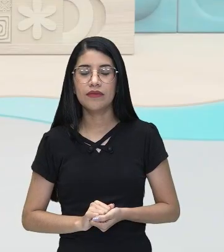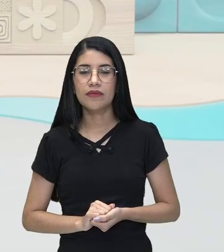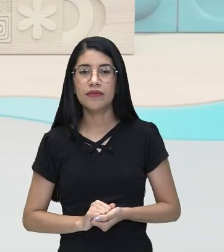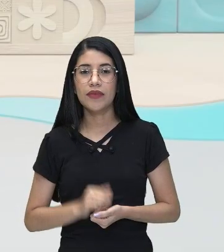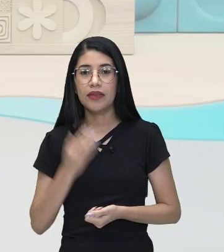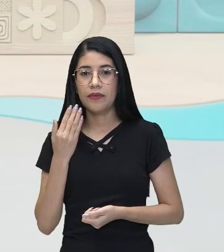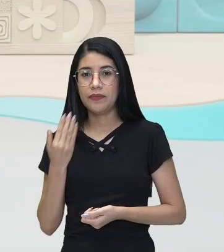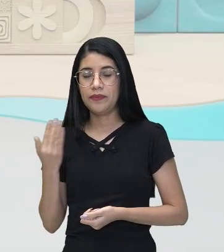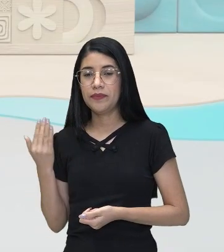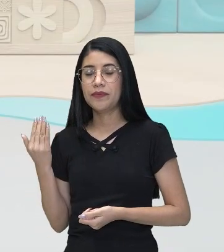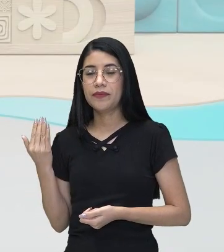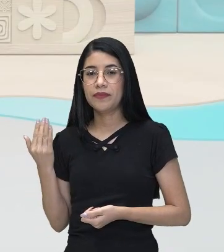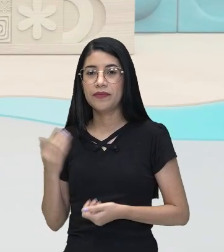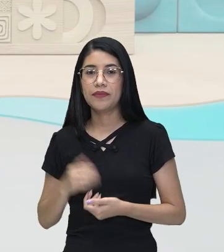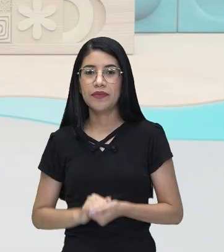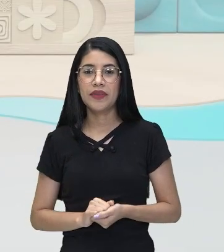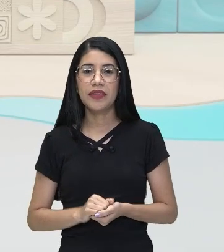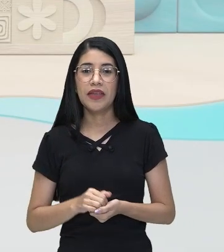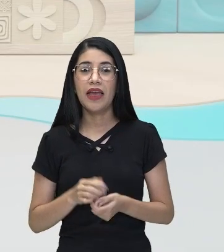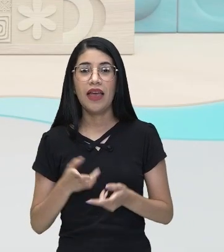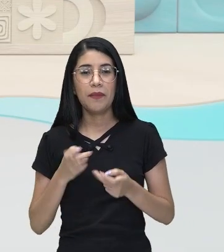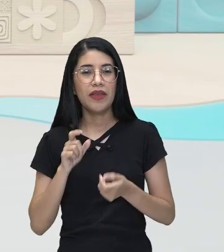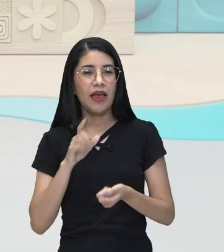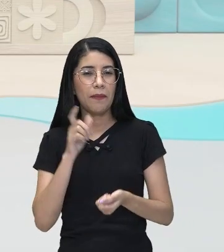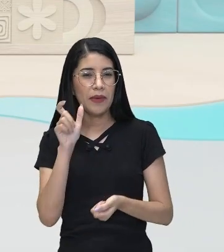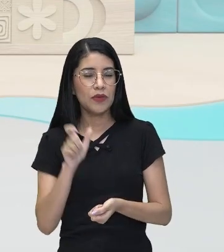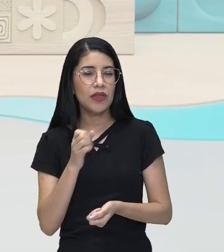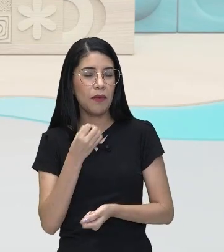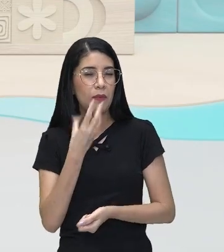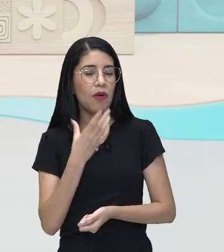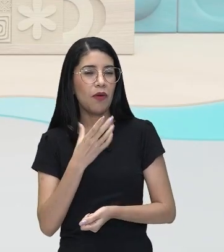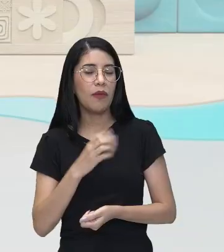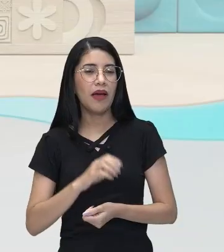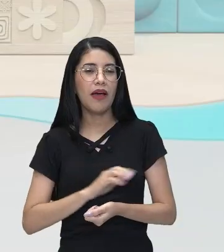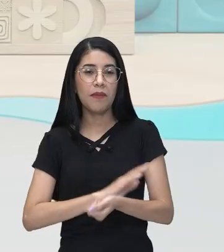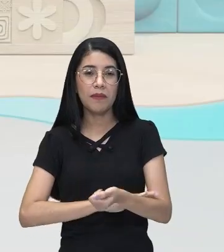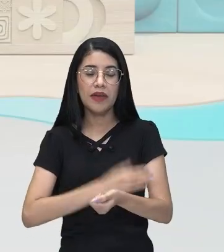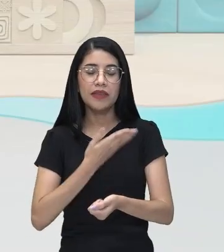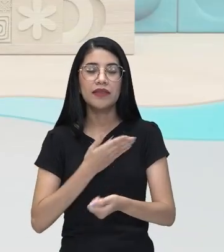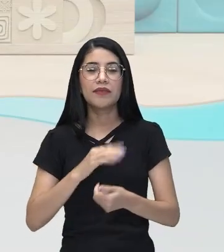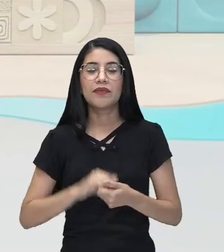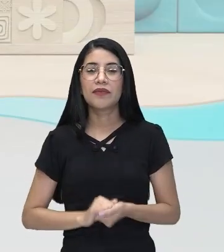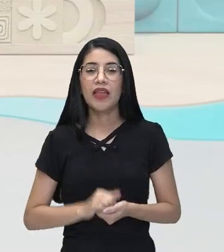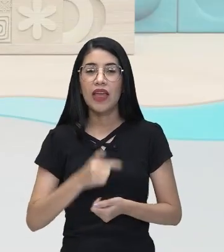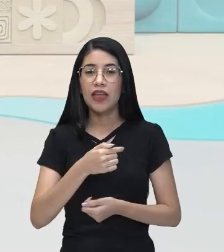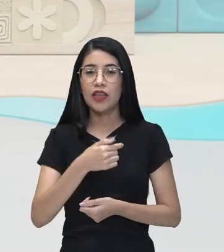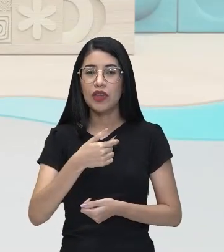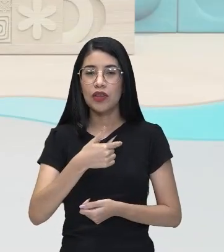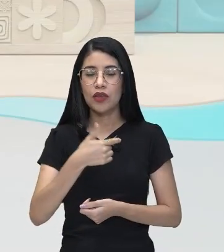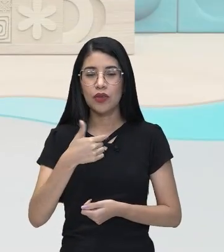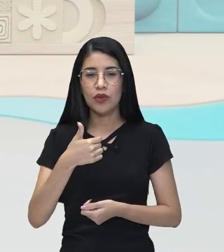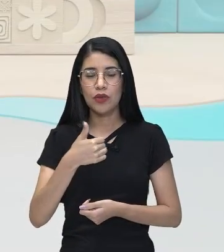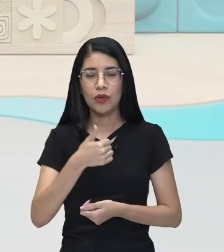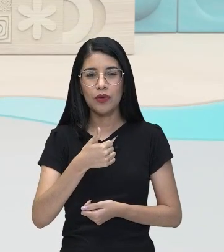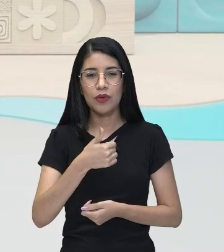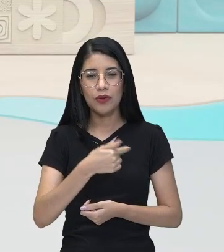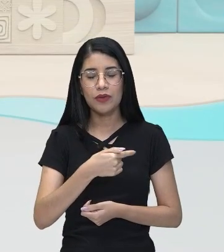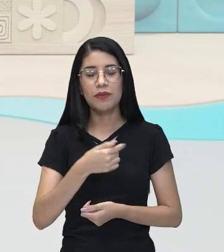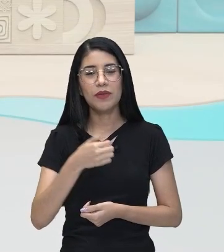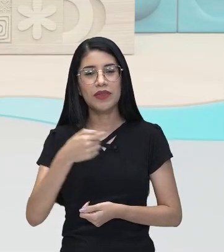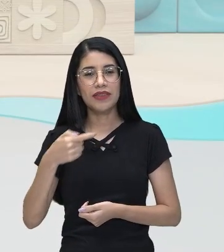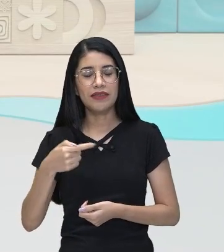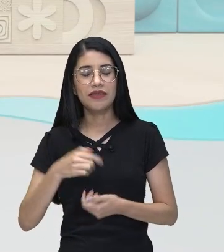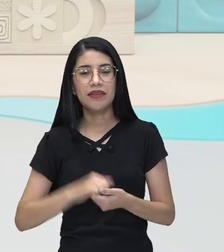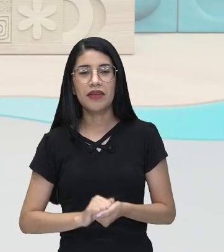Olha aí, ó. Tá vendo? Isso aí tá com a pressão boa, ó. 12/7, né? O médico tá ali. Então, ó, as complicações, gente, da pressão arterial são